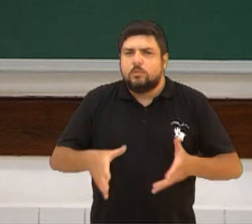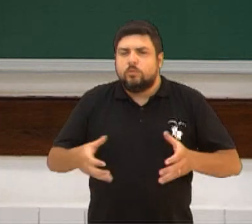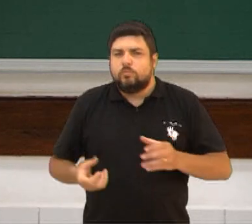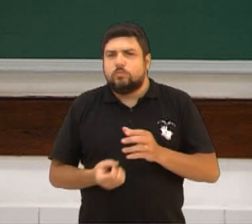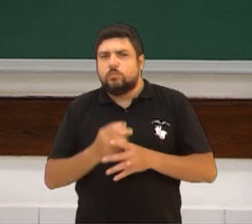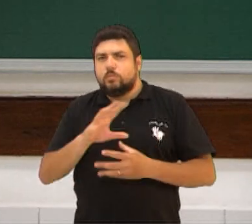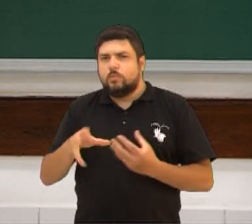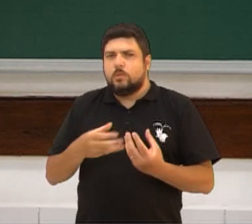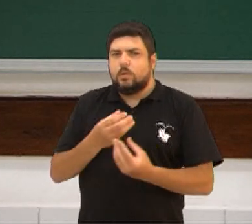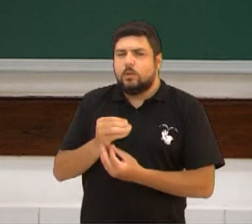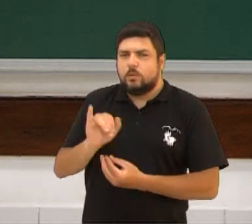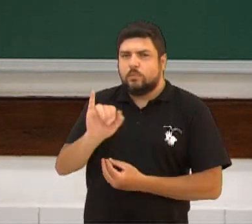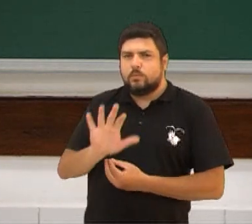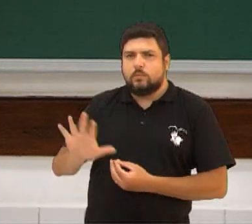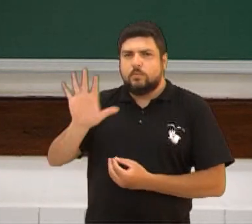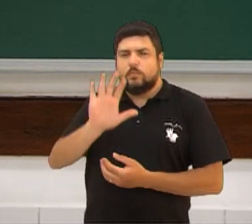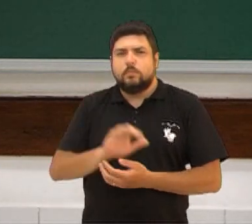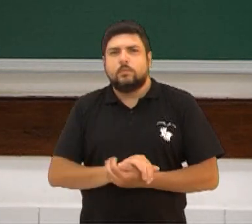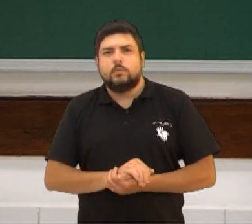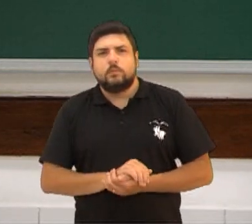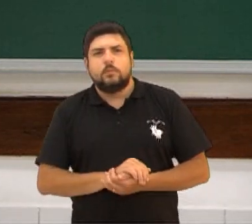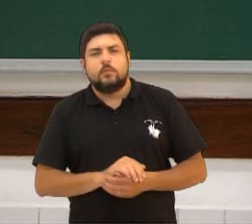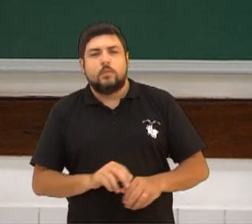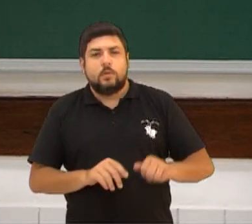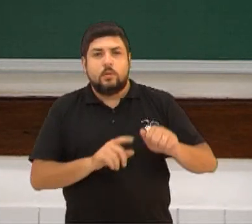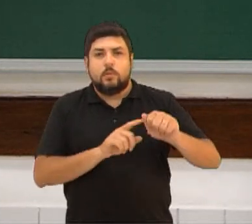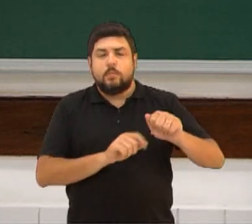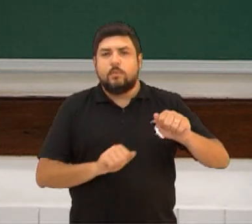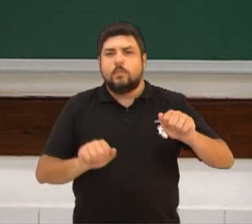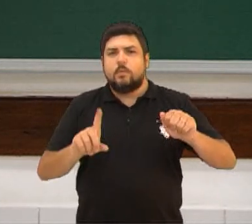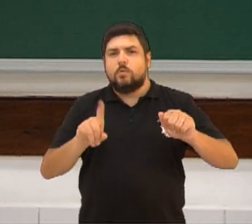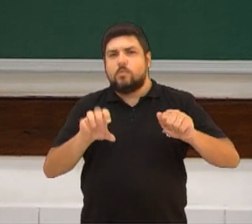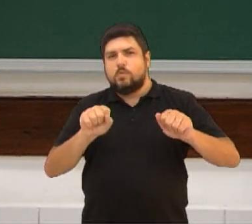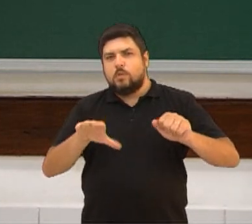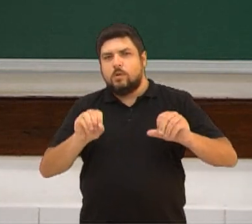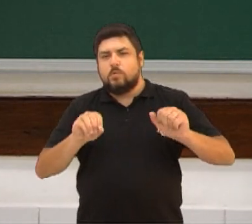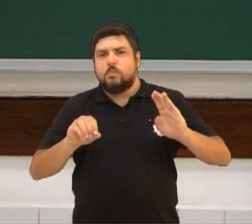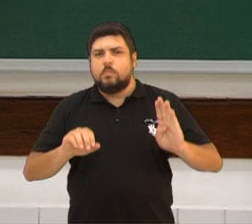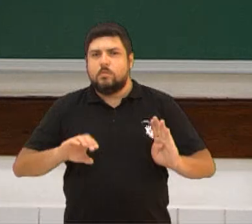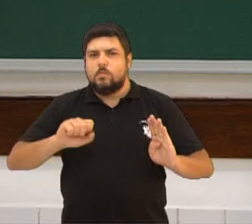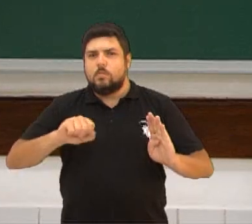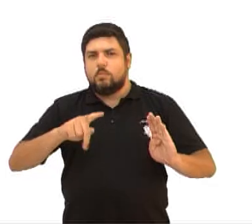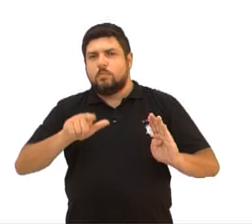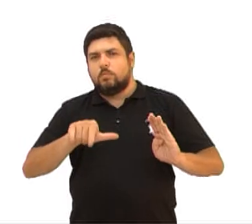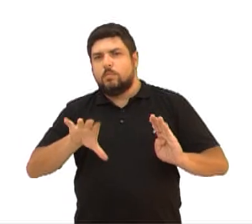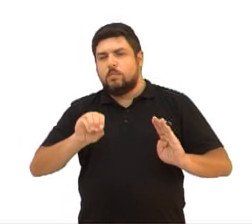figurativa. Letra A, dionisíaco ou apolíneo? Resposta correta,